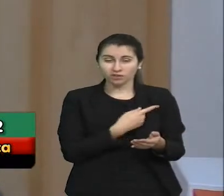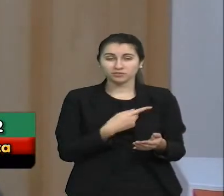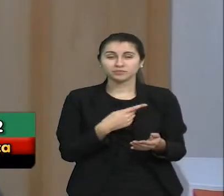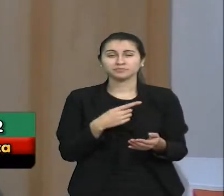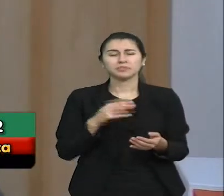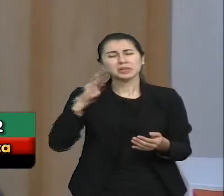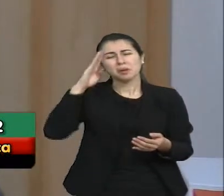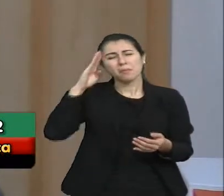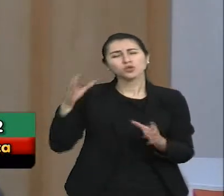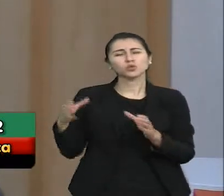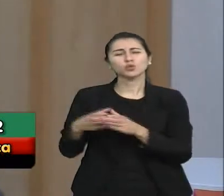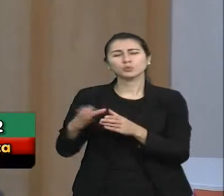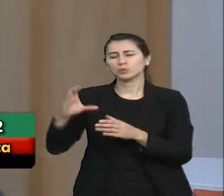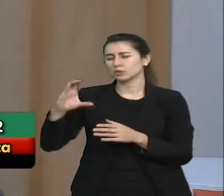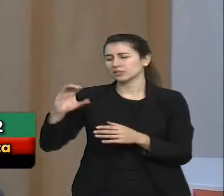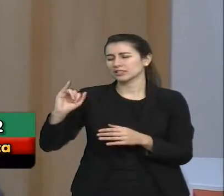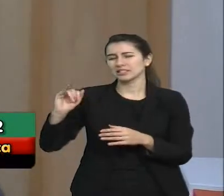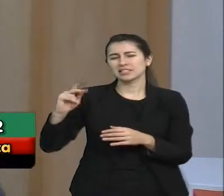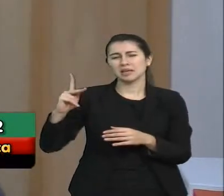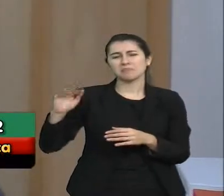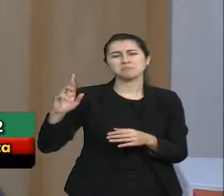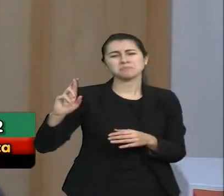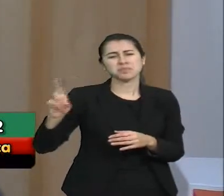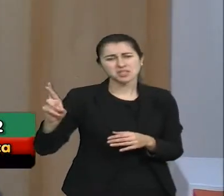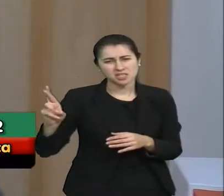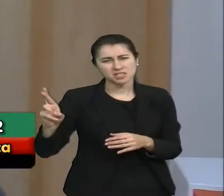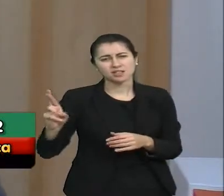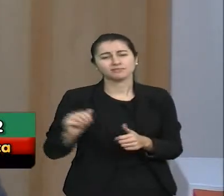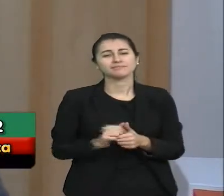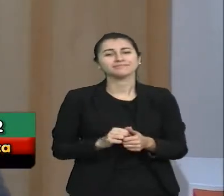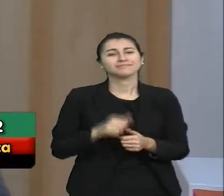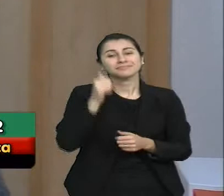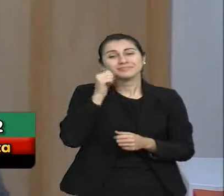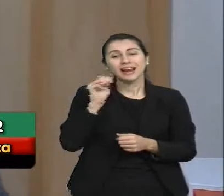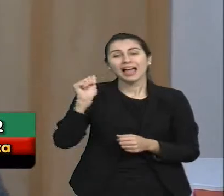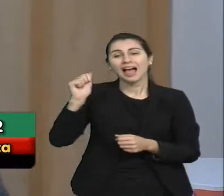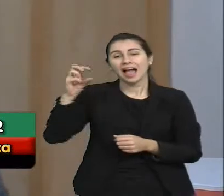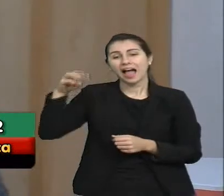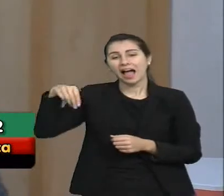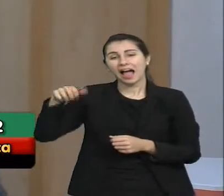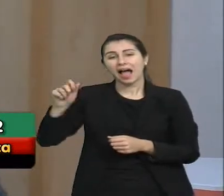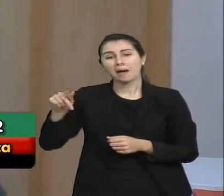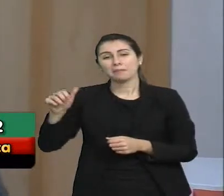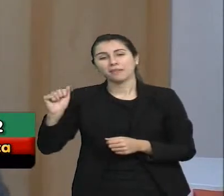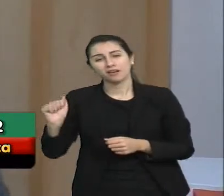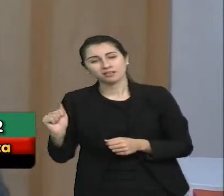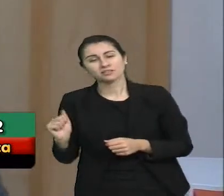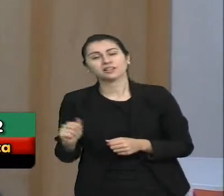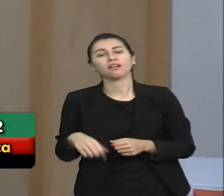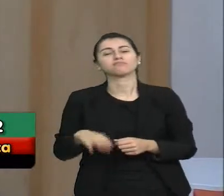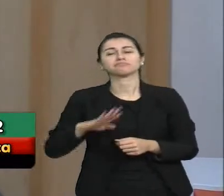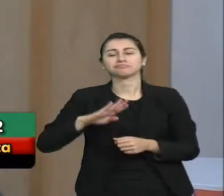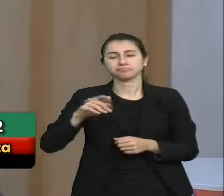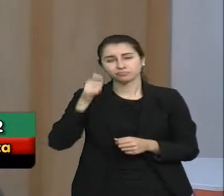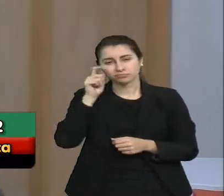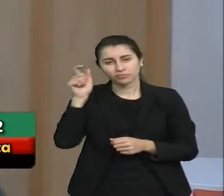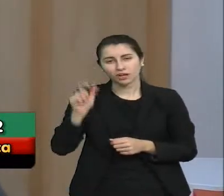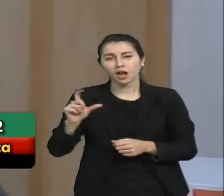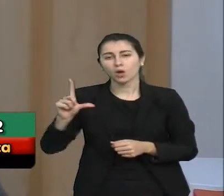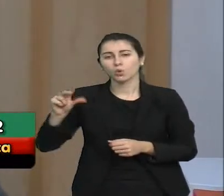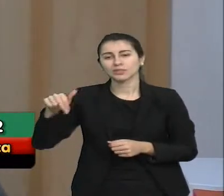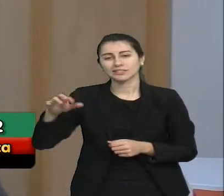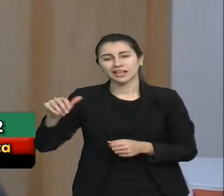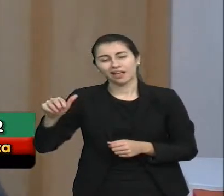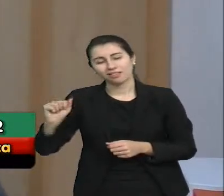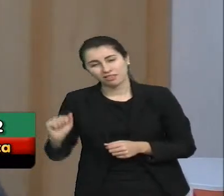CEPIR, o Babazazi, a Amanda, a Simone, a Luziara, todo esse pessoal que está lutando por